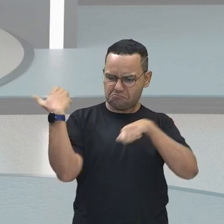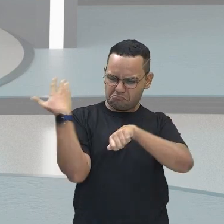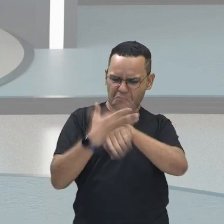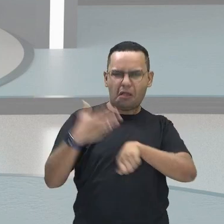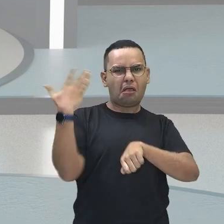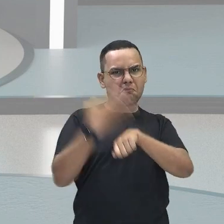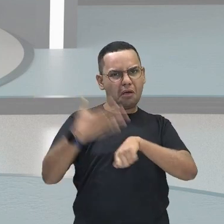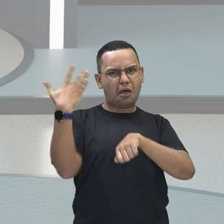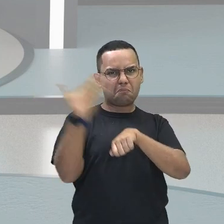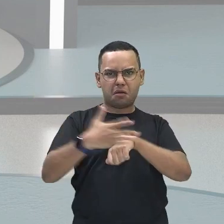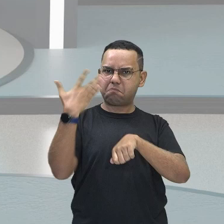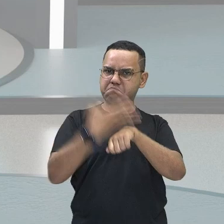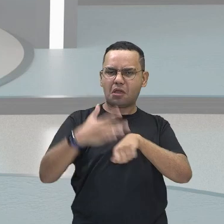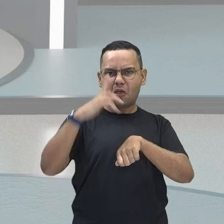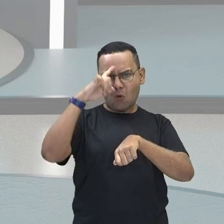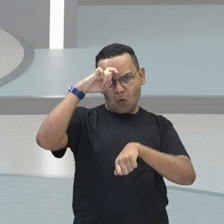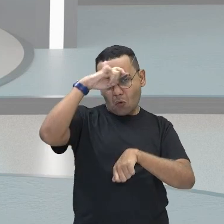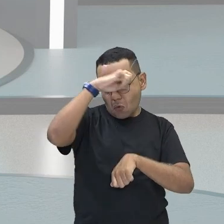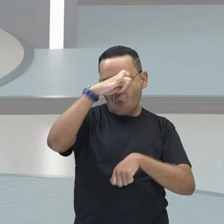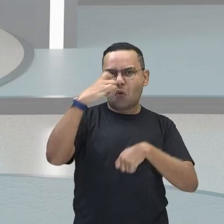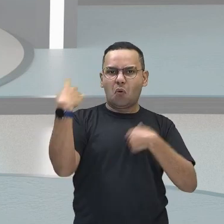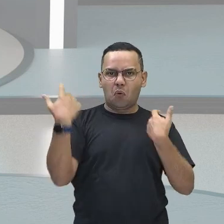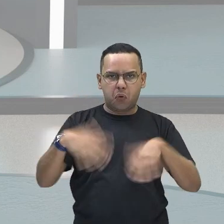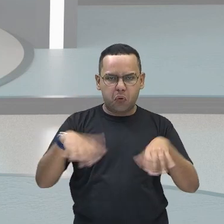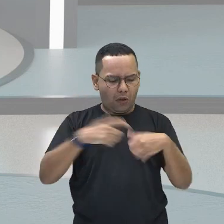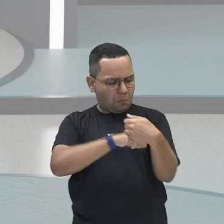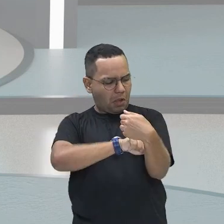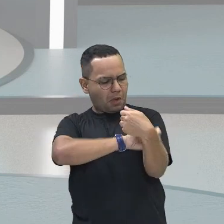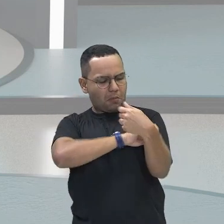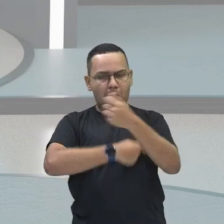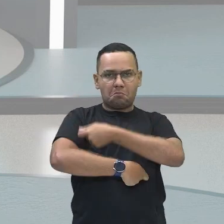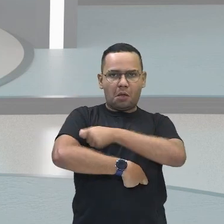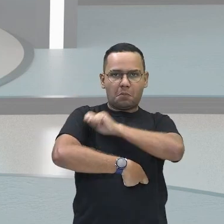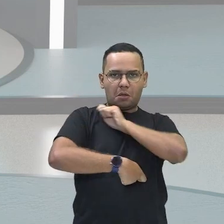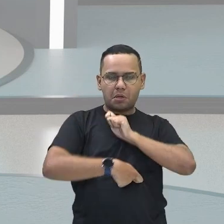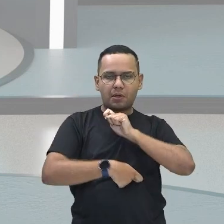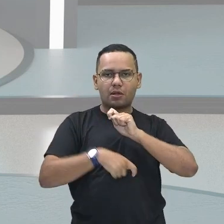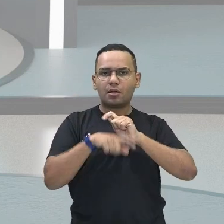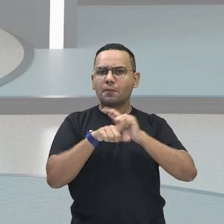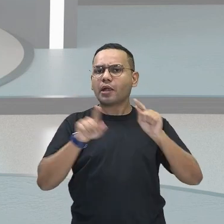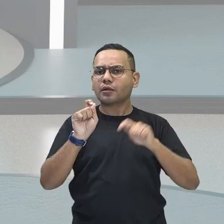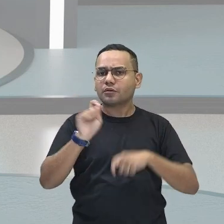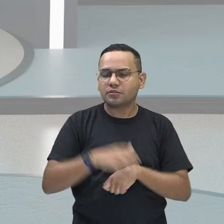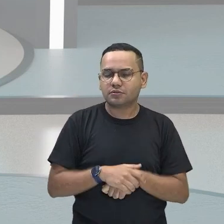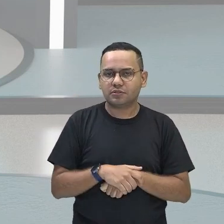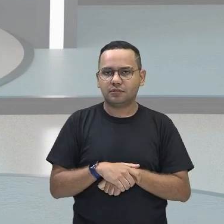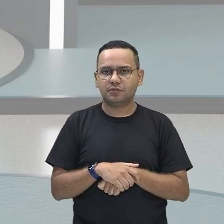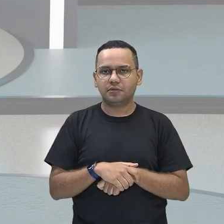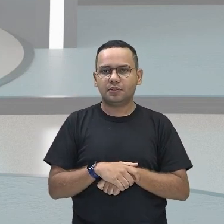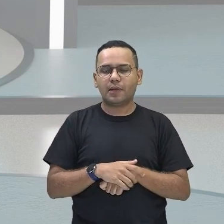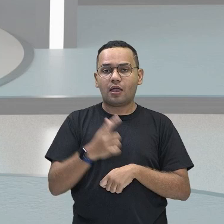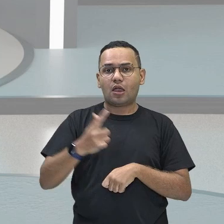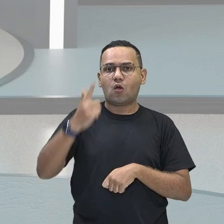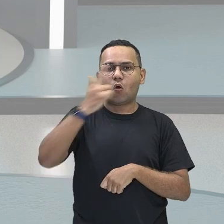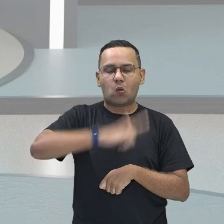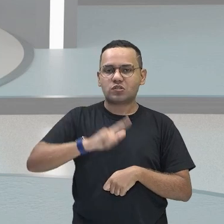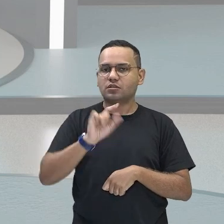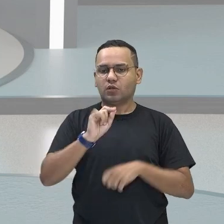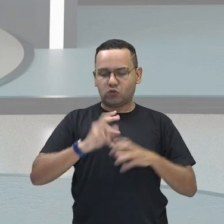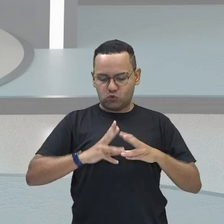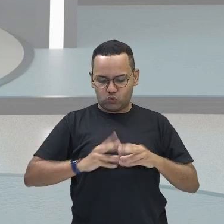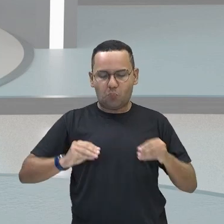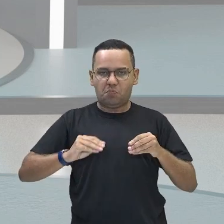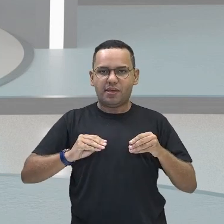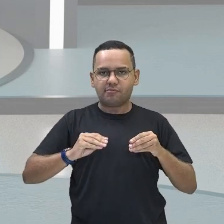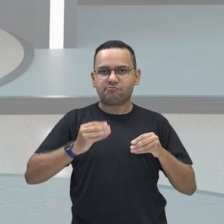para tentar compensar o alimento que na cabeça dele ele comeu isso vai ter uma resposta fisiológica não muito boa